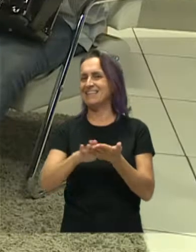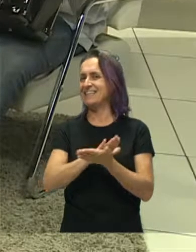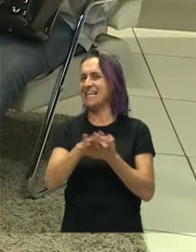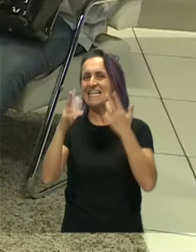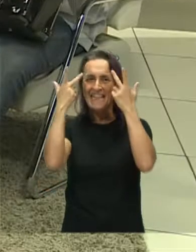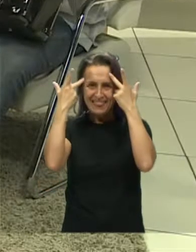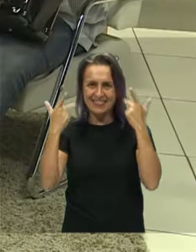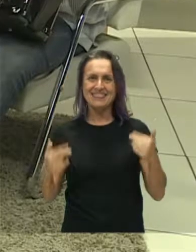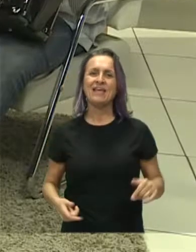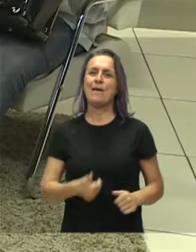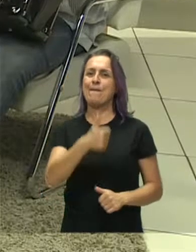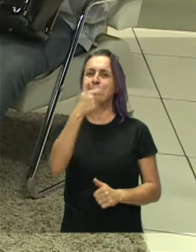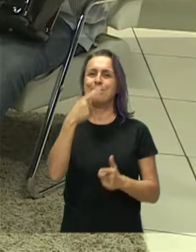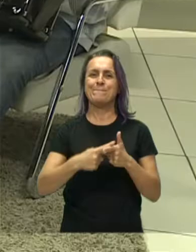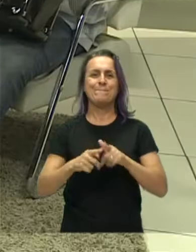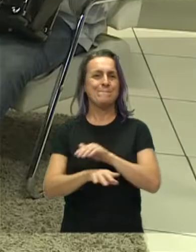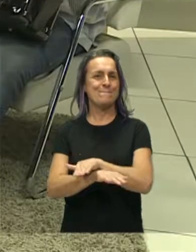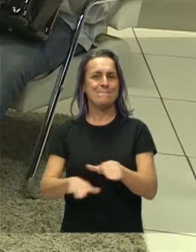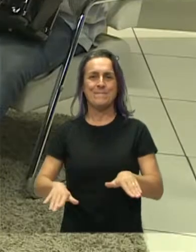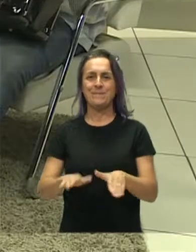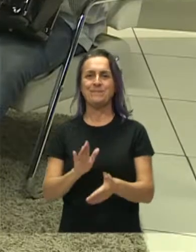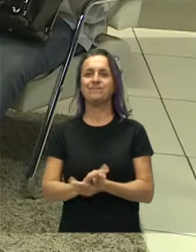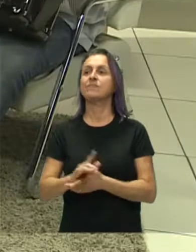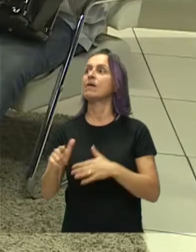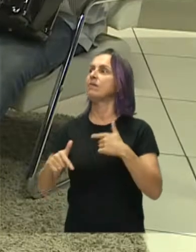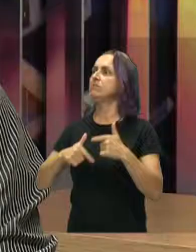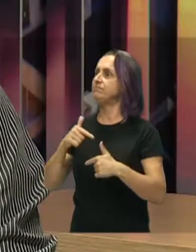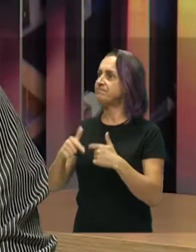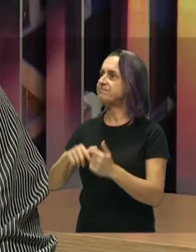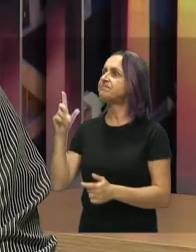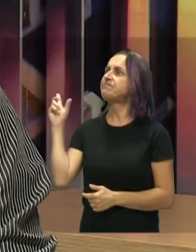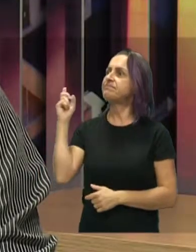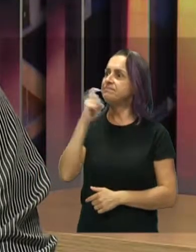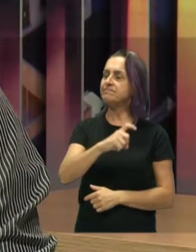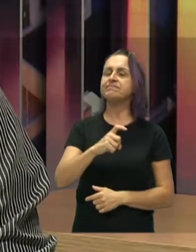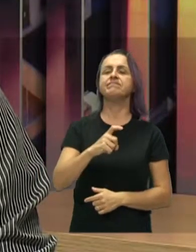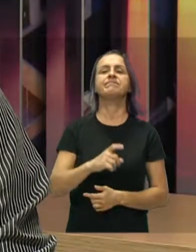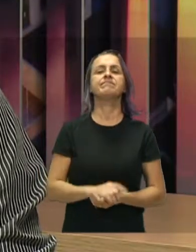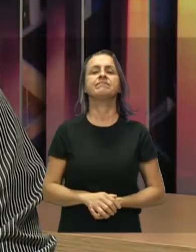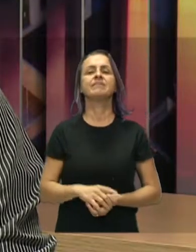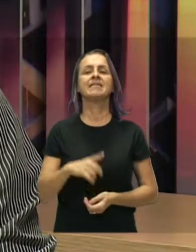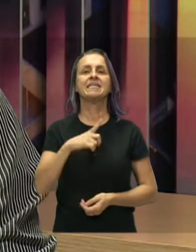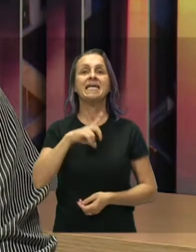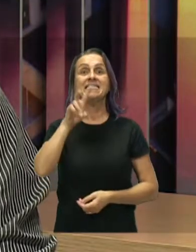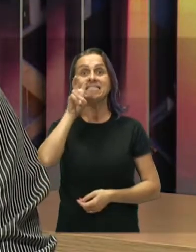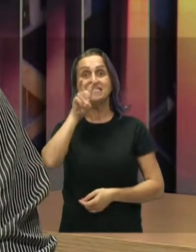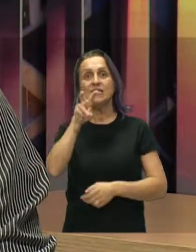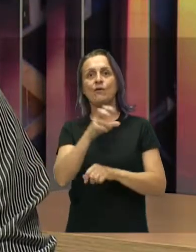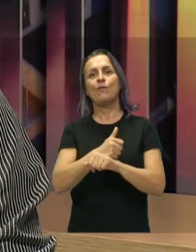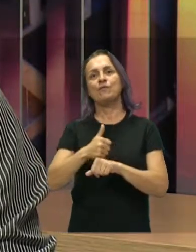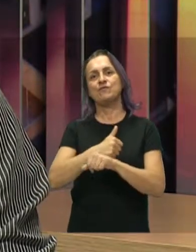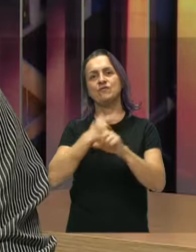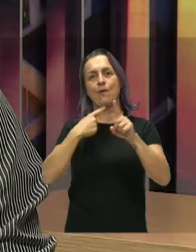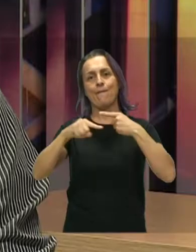trabalho aí é complicado para afinar, porque aqui tem 5 músicos.